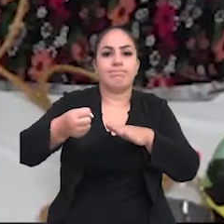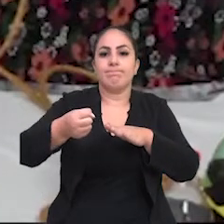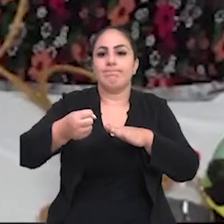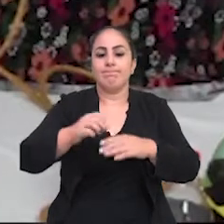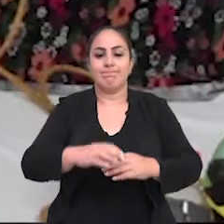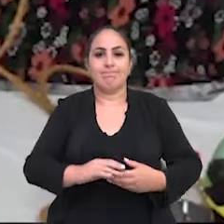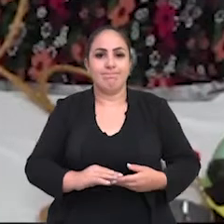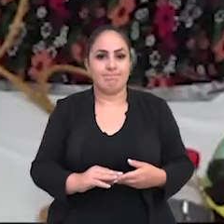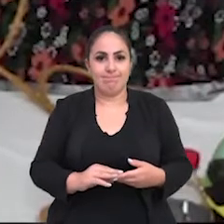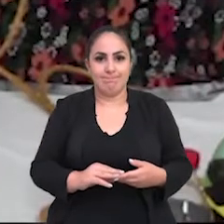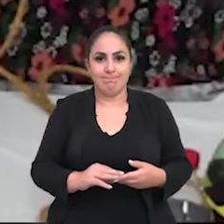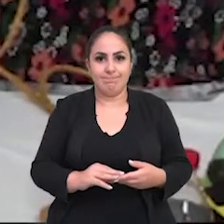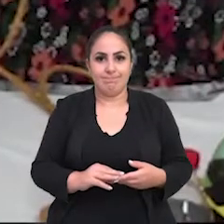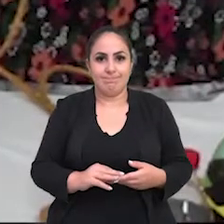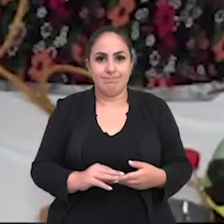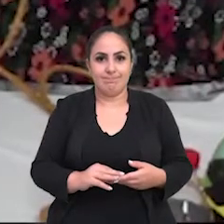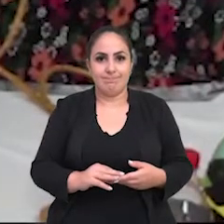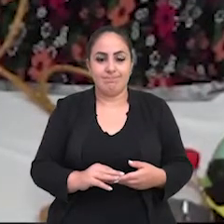3.